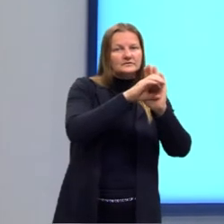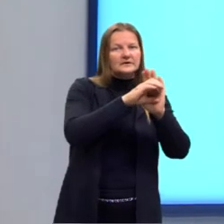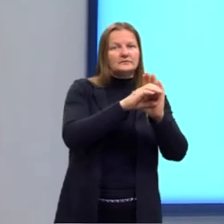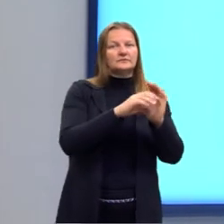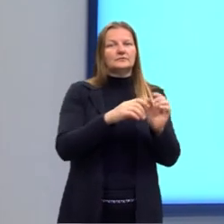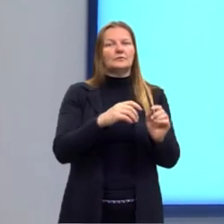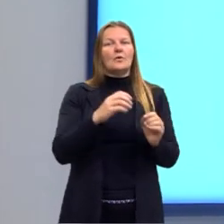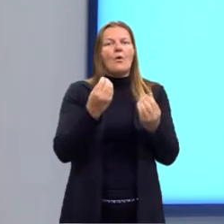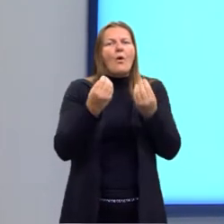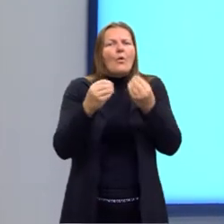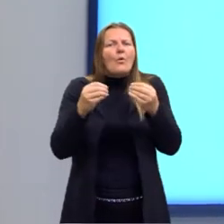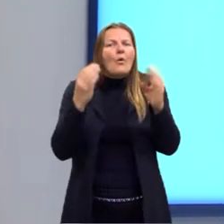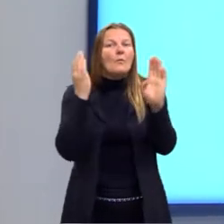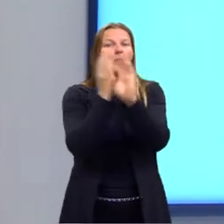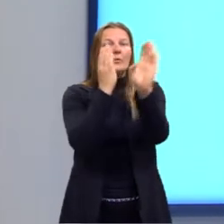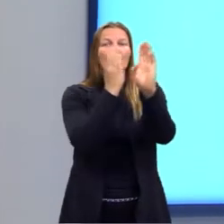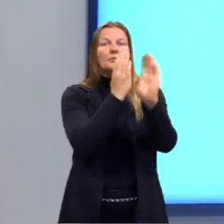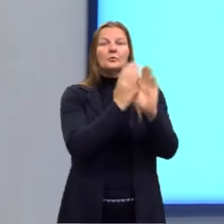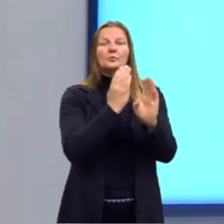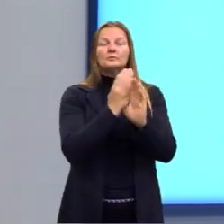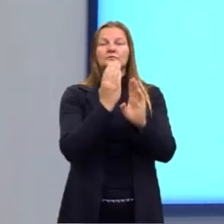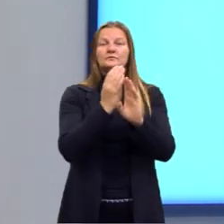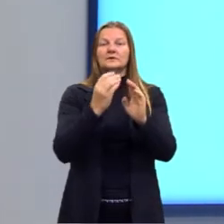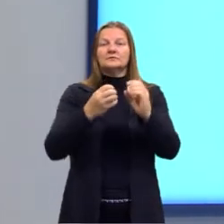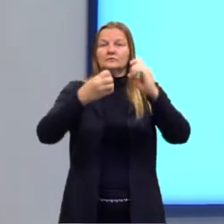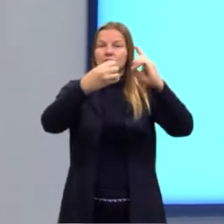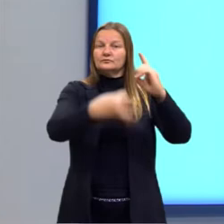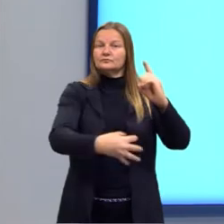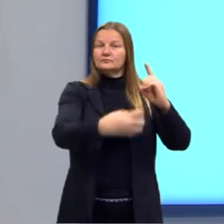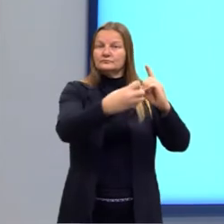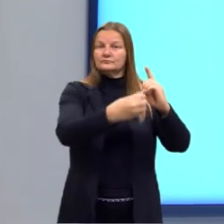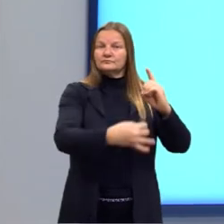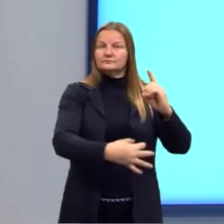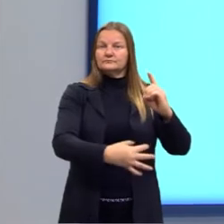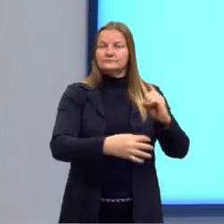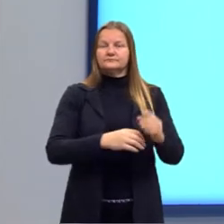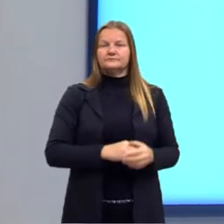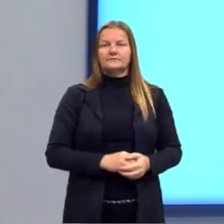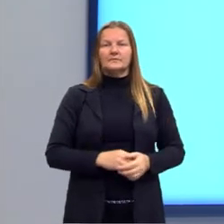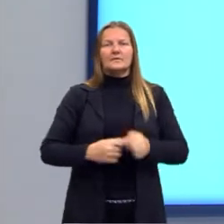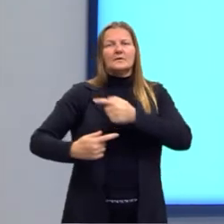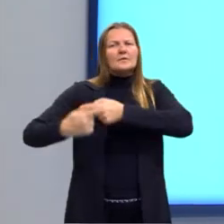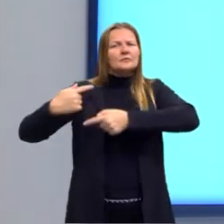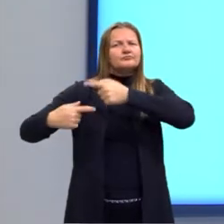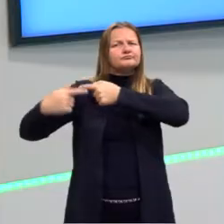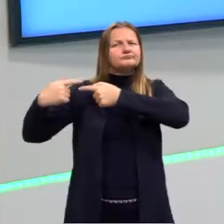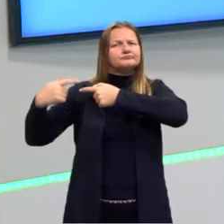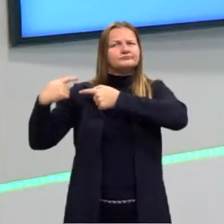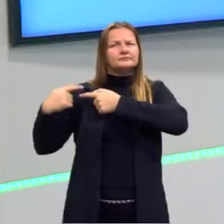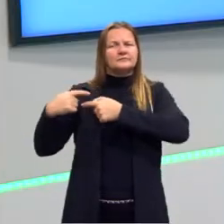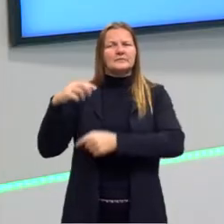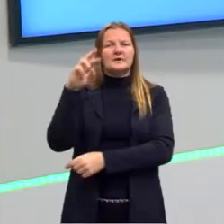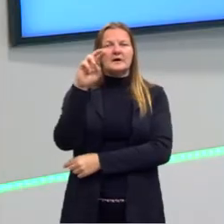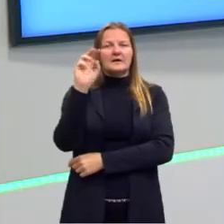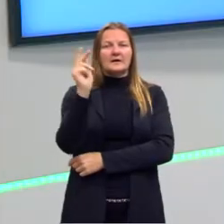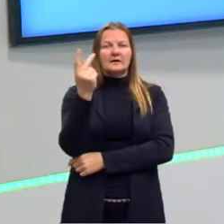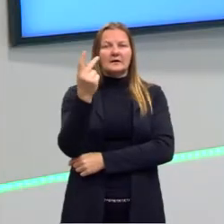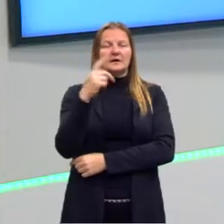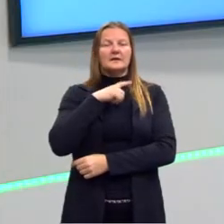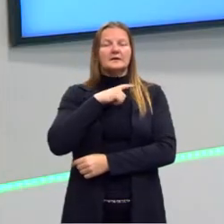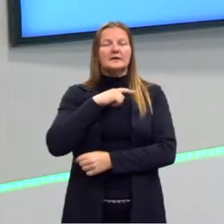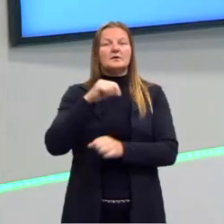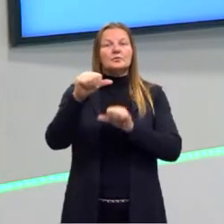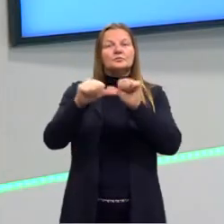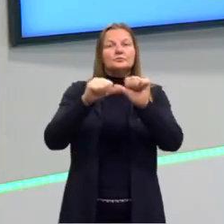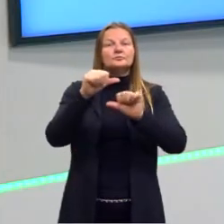vocês Da onde que surgiu isso então na herança do fator Rh ocorre um mecanismo